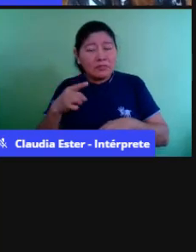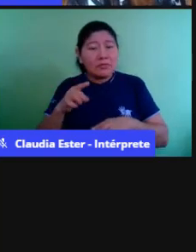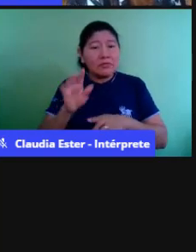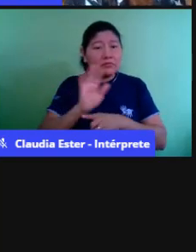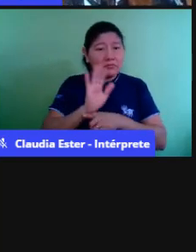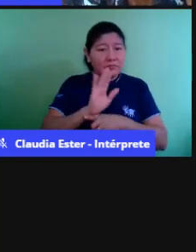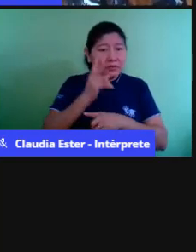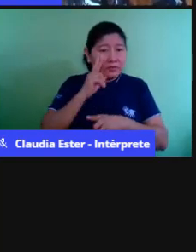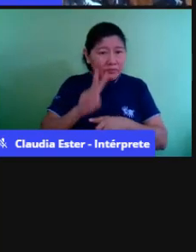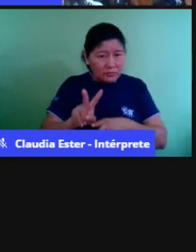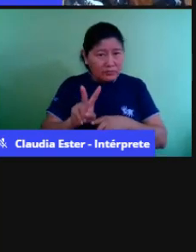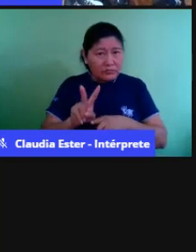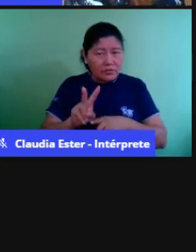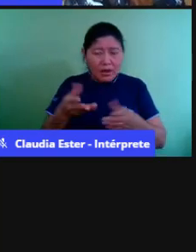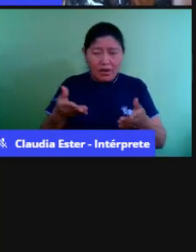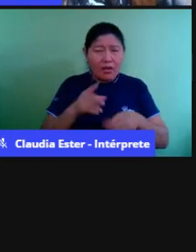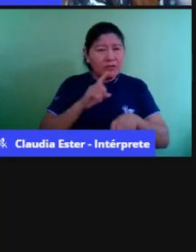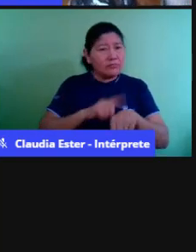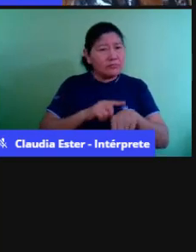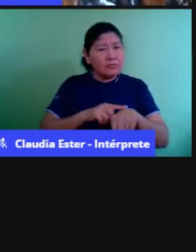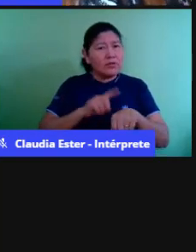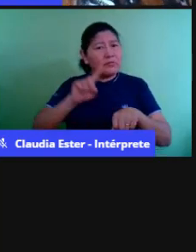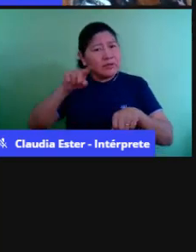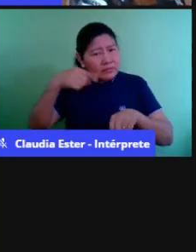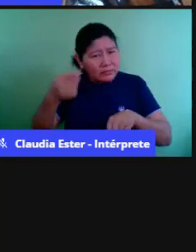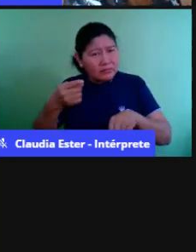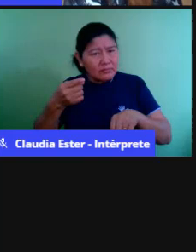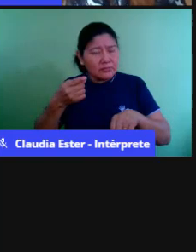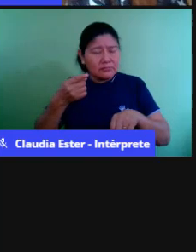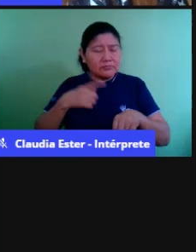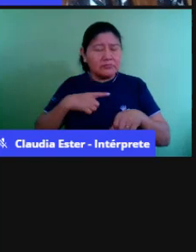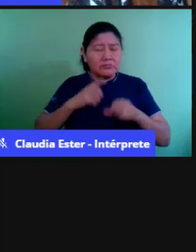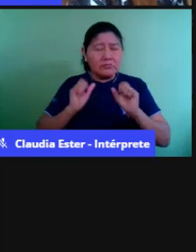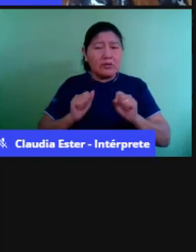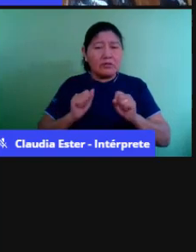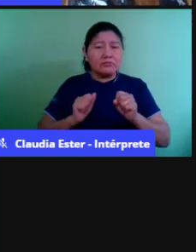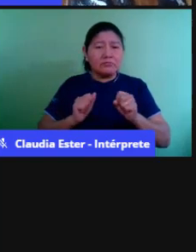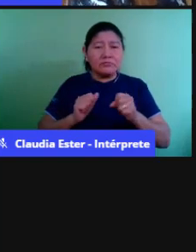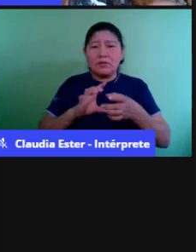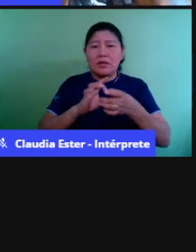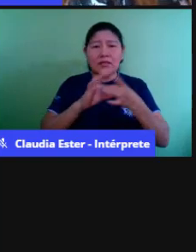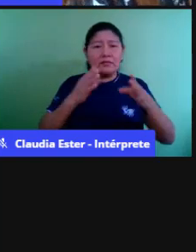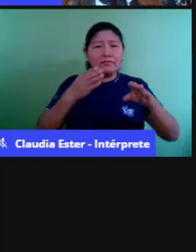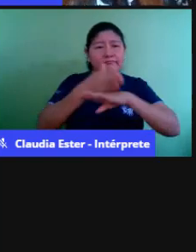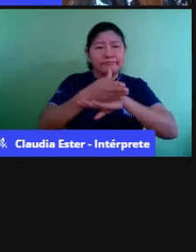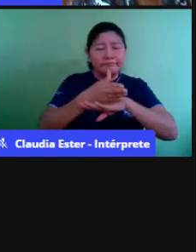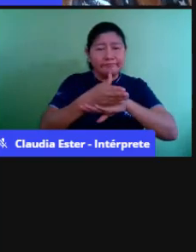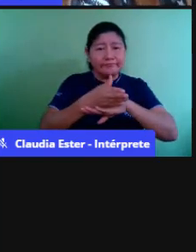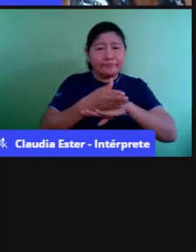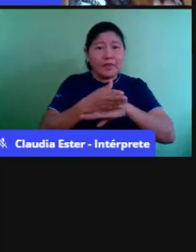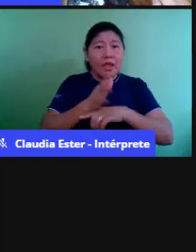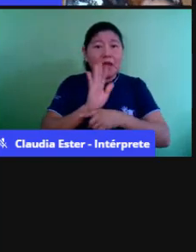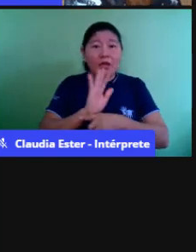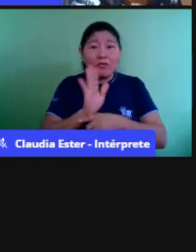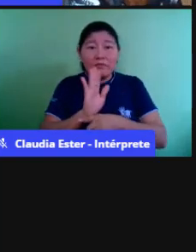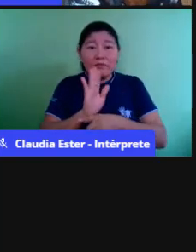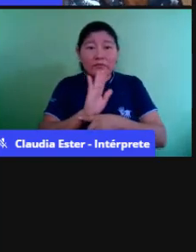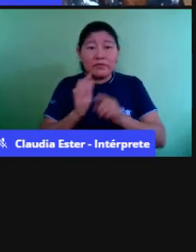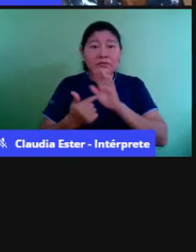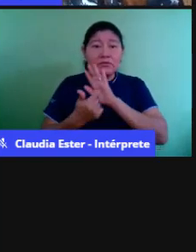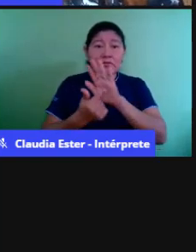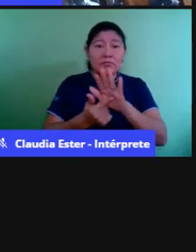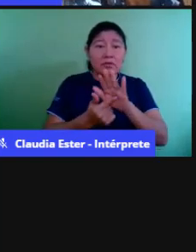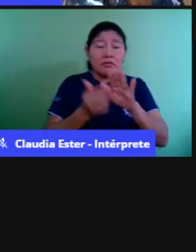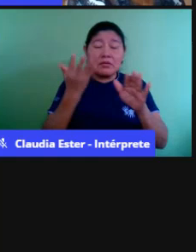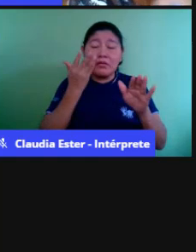podemos passar. É um vídeo muito interessante, né? E ele mostra crianças de 3 a